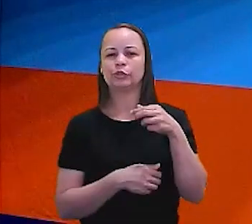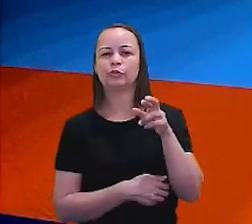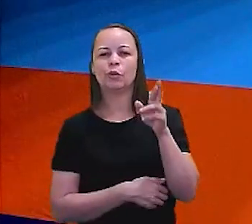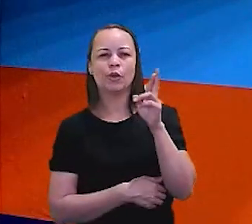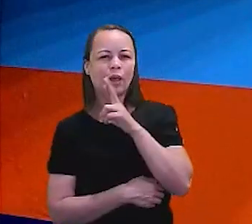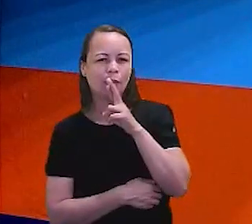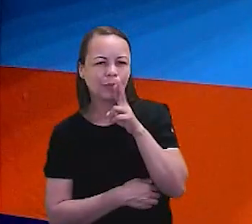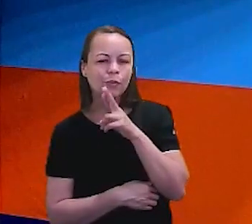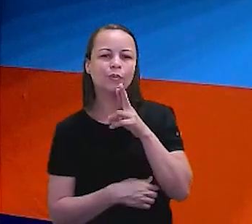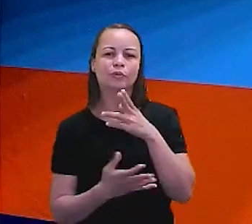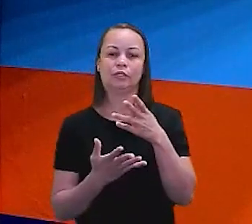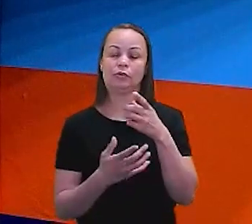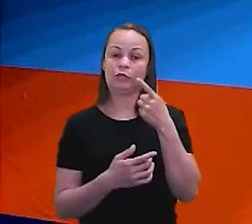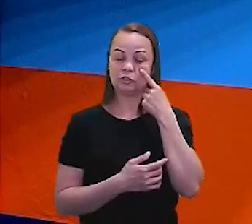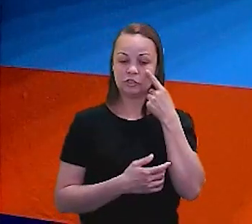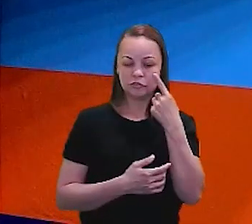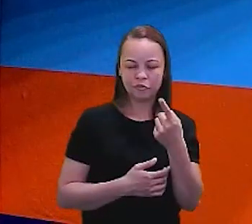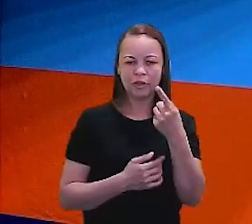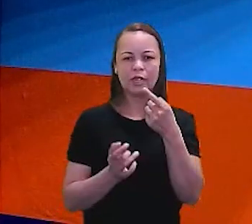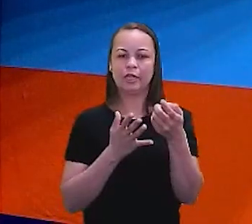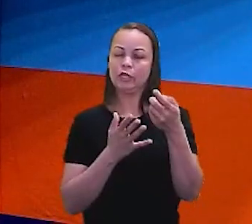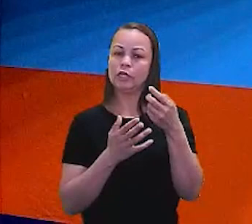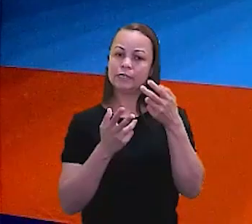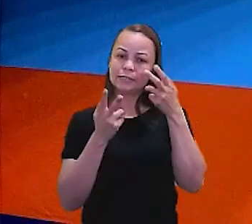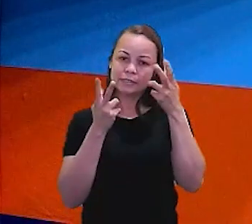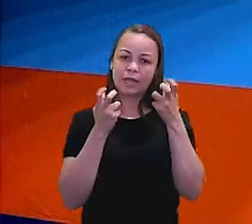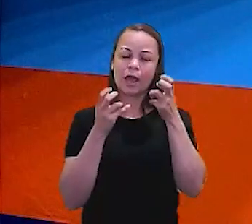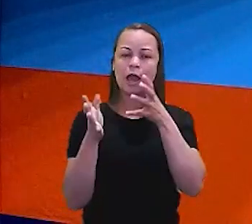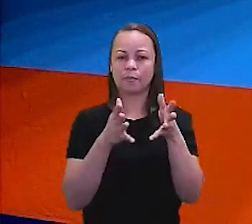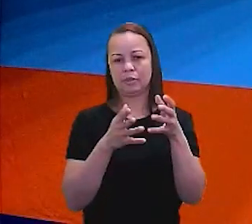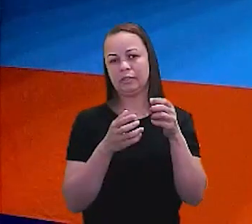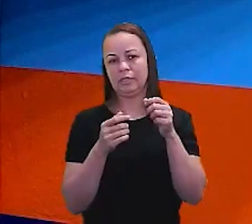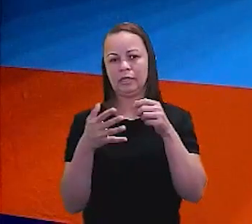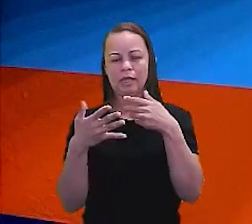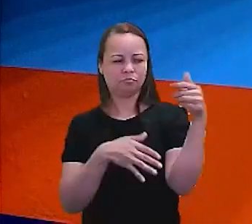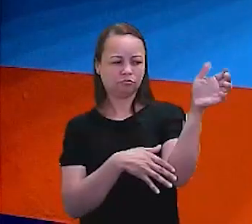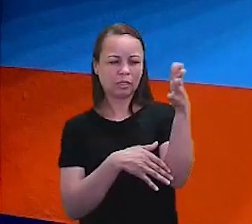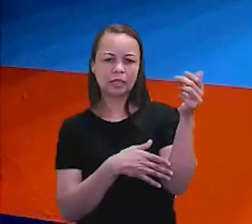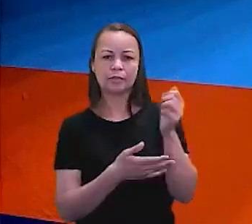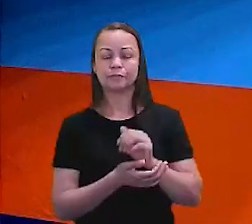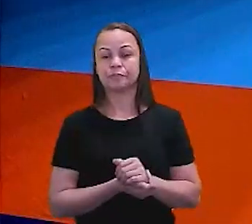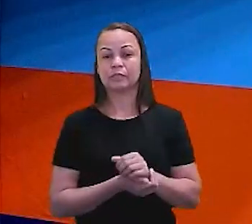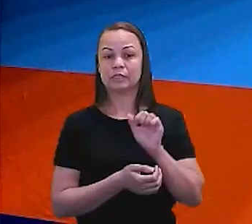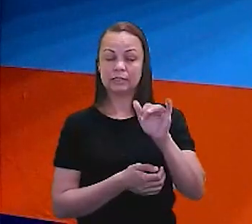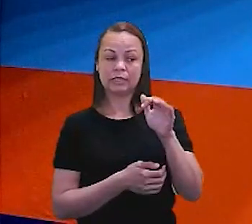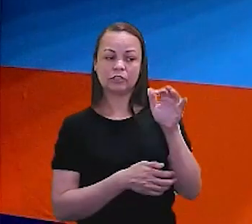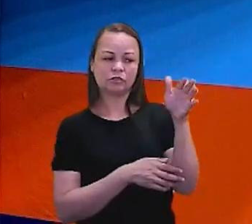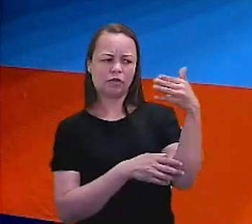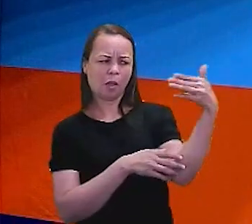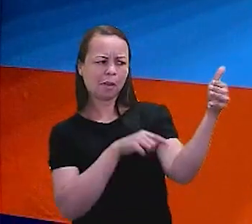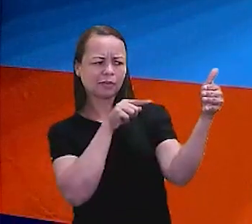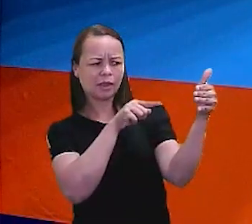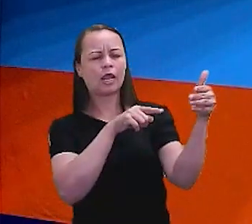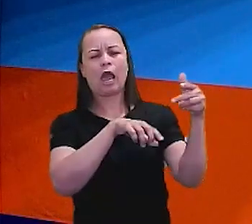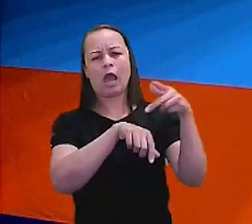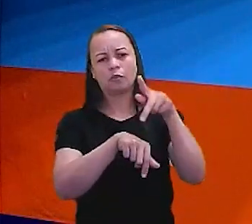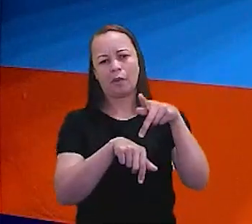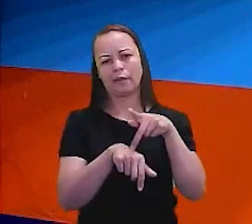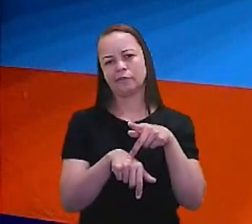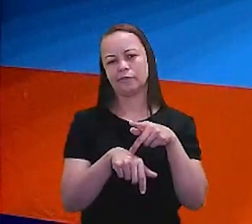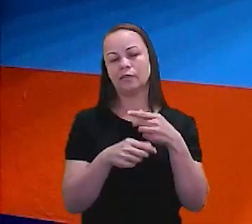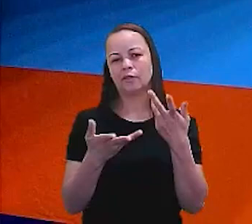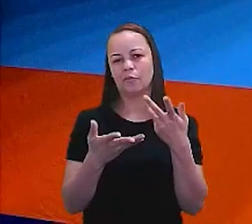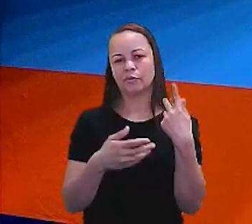Se a gente ver, conseguimos identificar quem é, de quem é quem, né? Se a gente vê aquela bandeira, é de tal país. E assim é a do